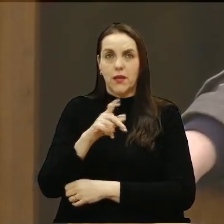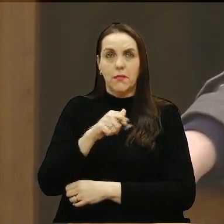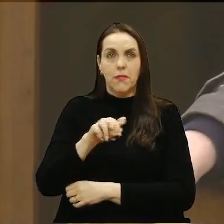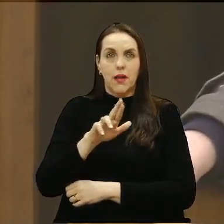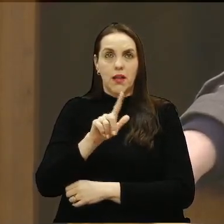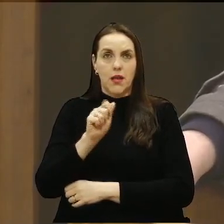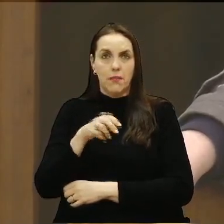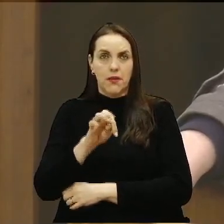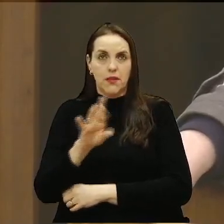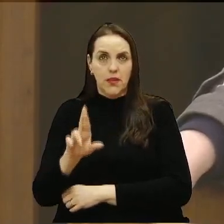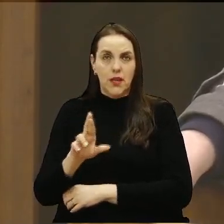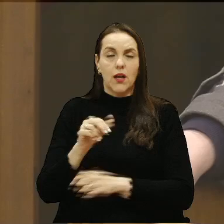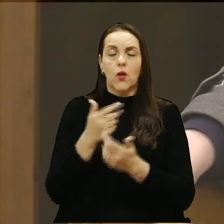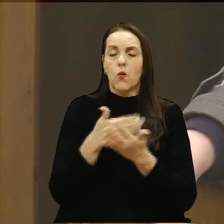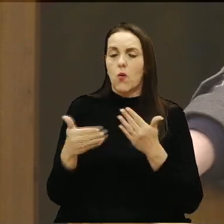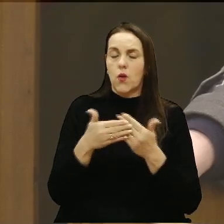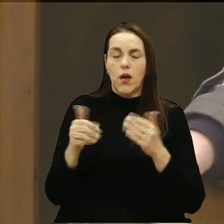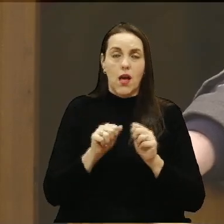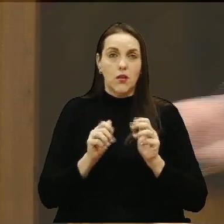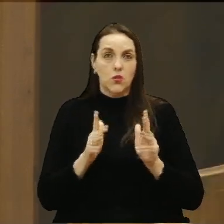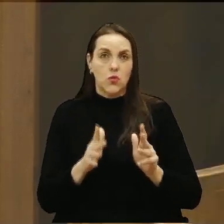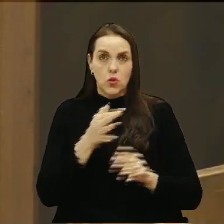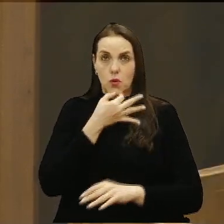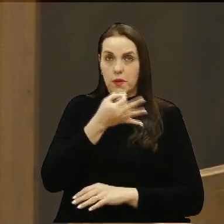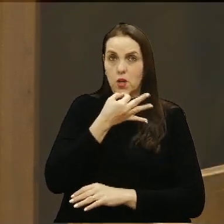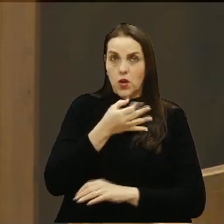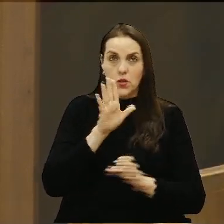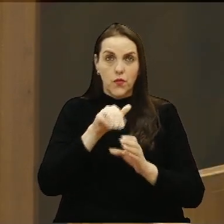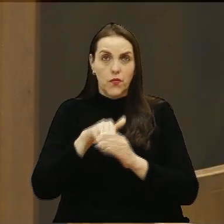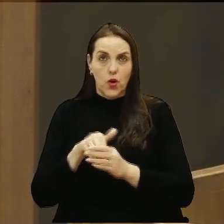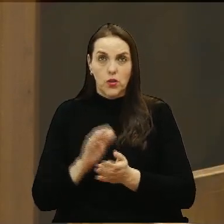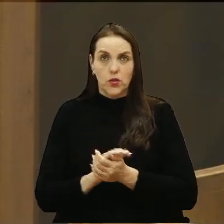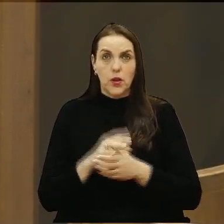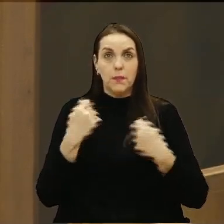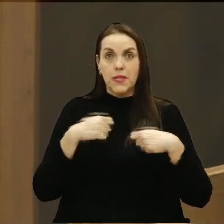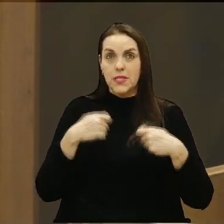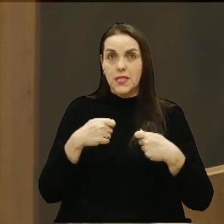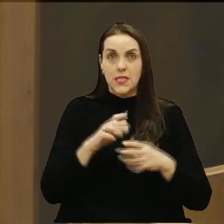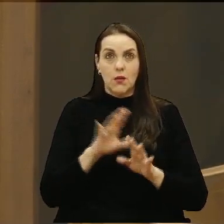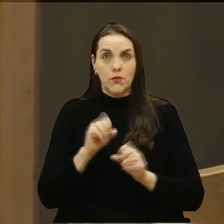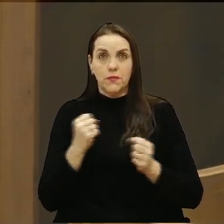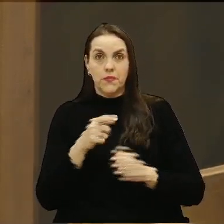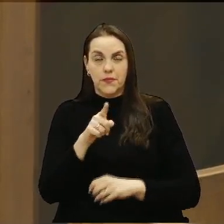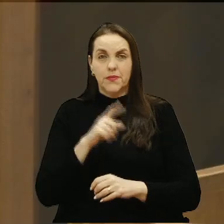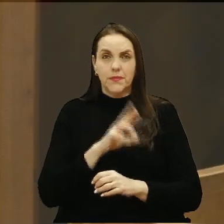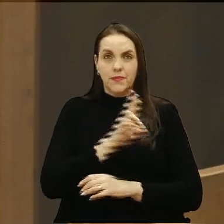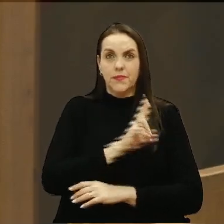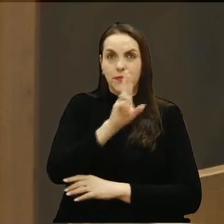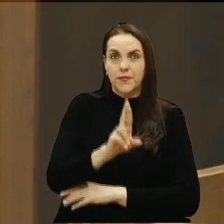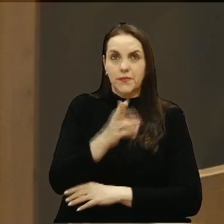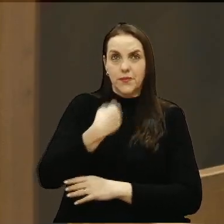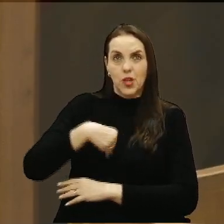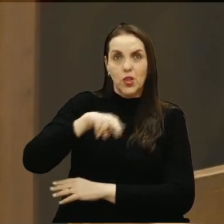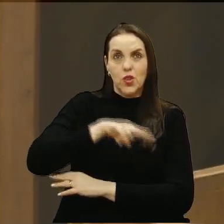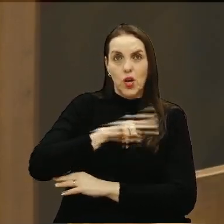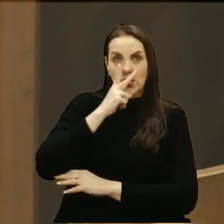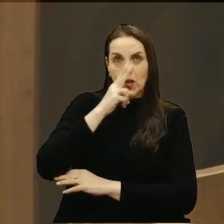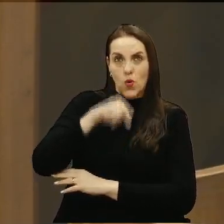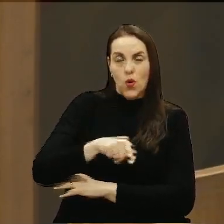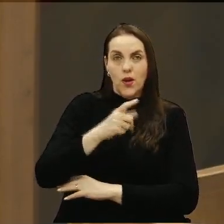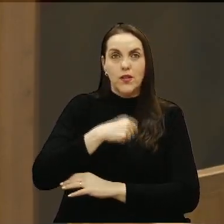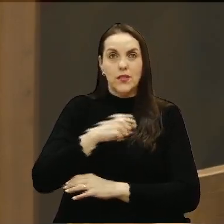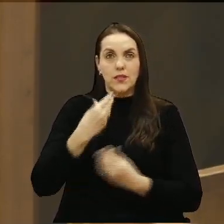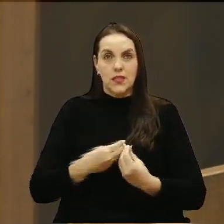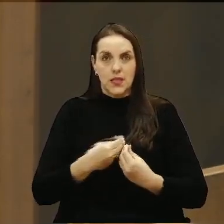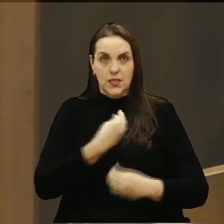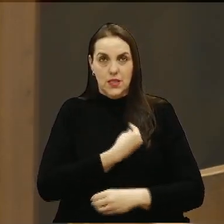qualquer ações, opiniões e votos. Nós precisamos da imunidade, porque nós não representamos a nós mesmos quando estamos aqui.